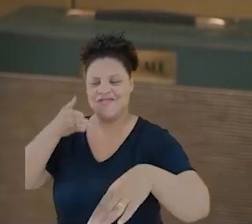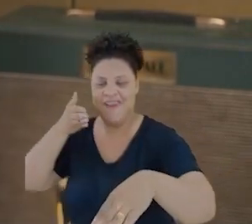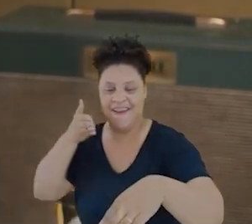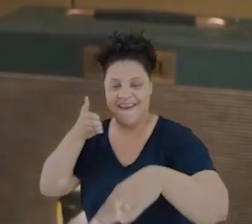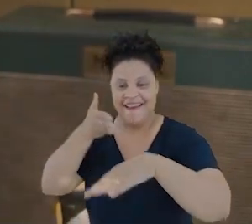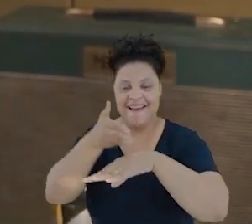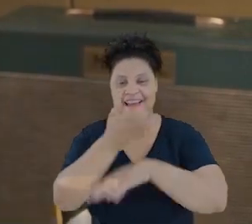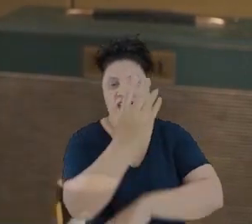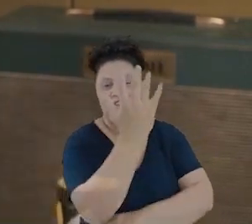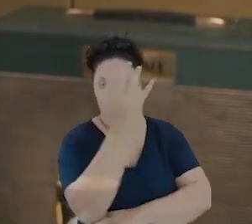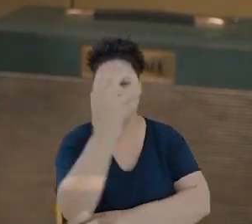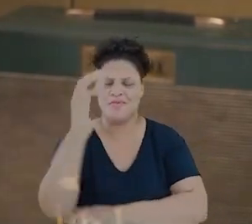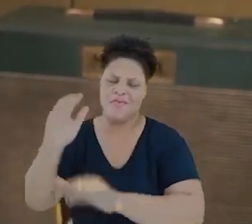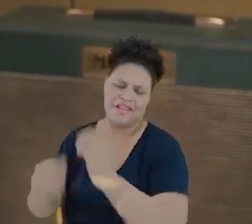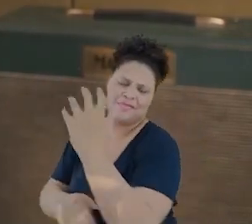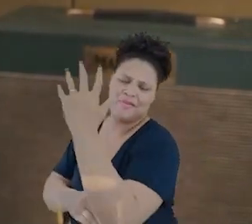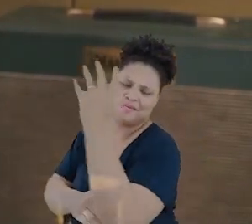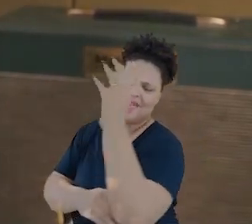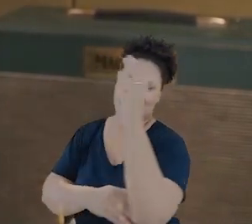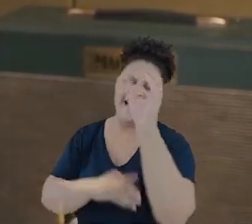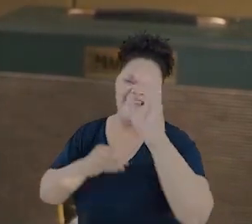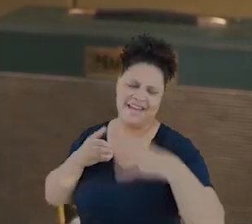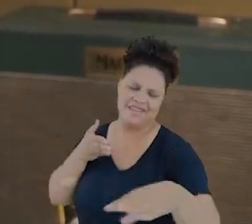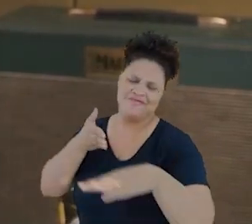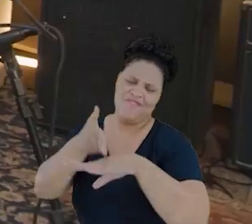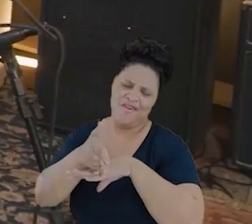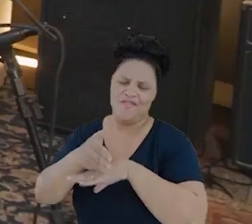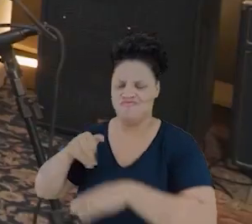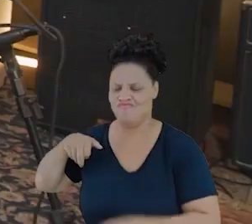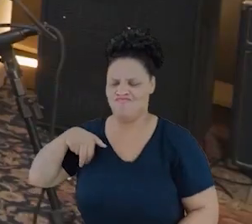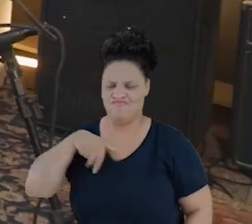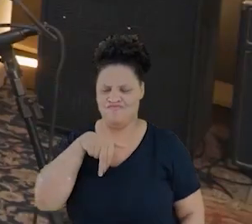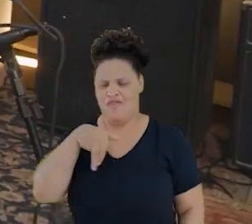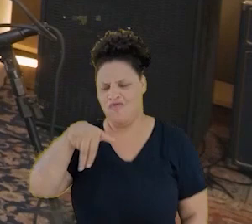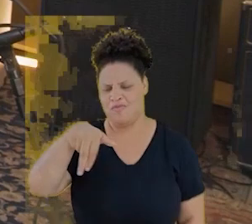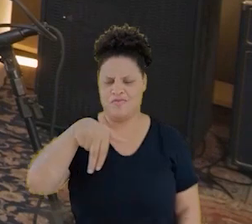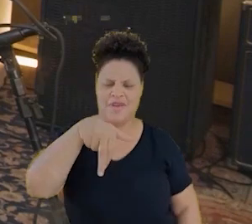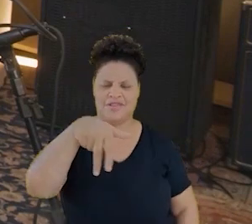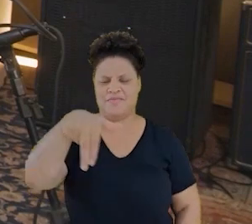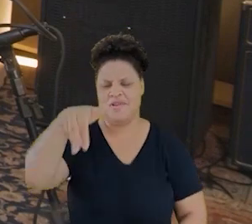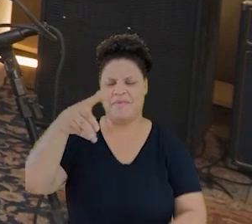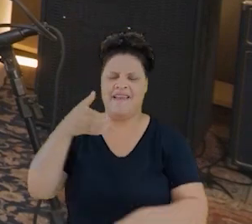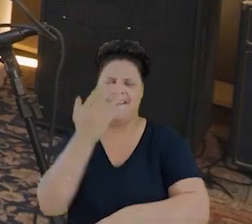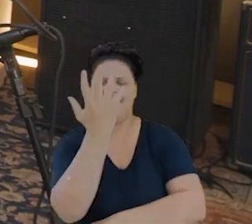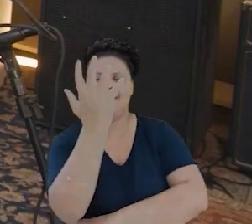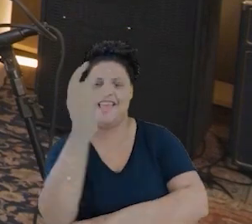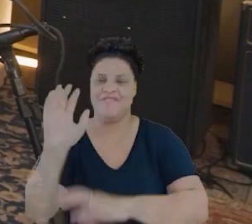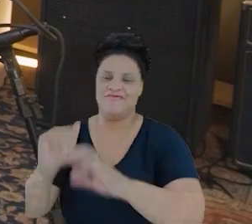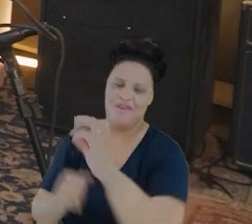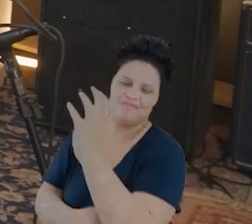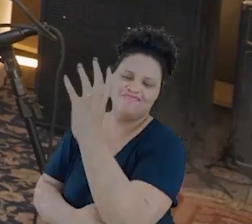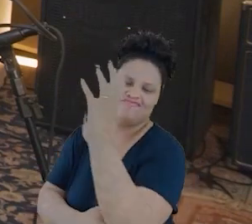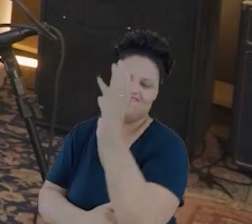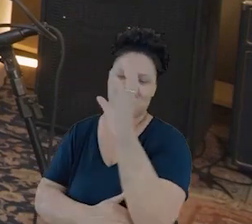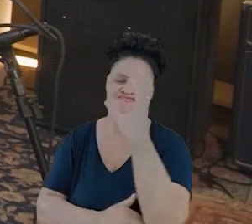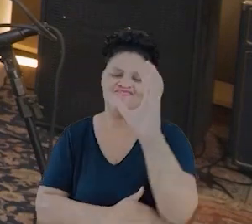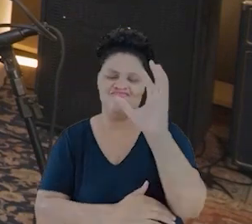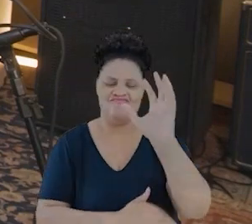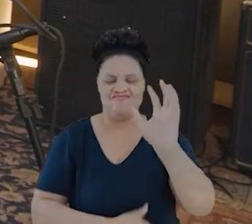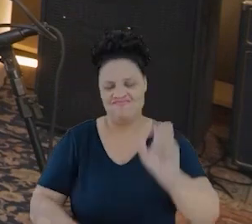brilhar. Eu vou. Eu vou pro mato me brilhar. Eu vou. Eu vou pro mato me brilhar. Eu vou.